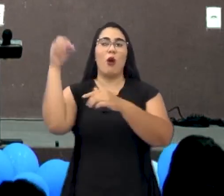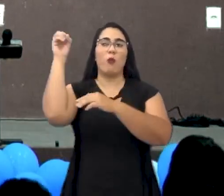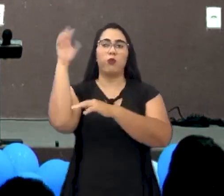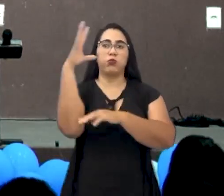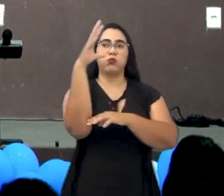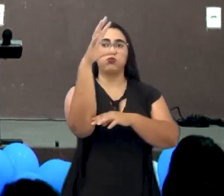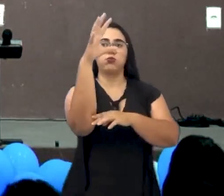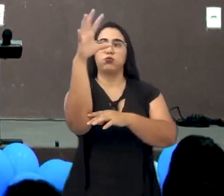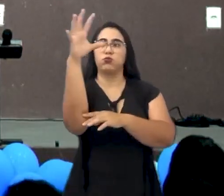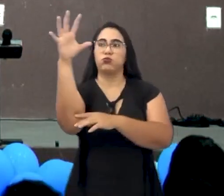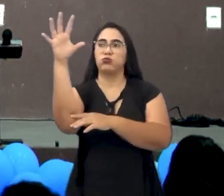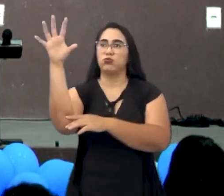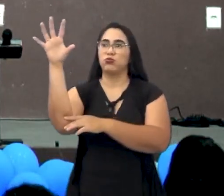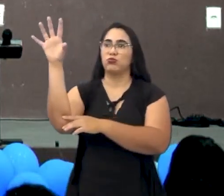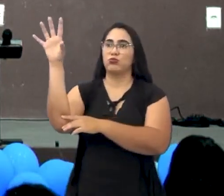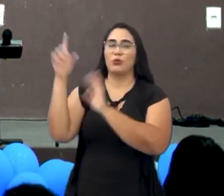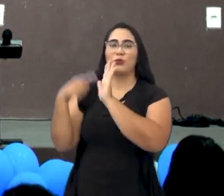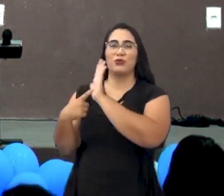que só pulsam por um tempo.